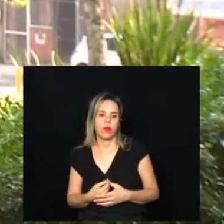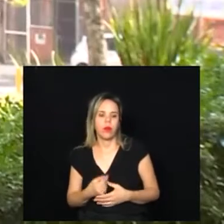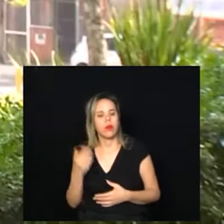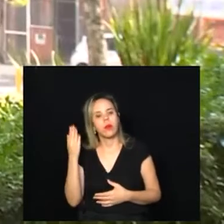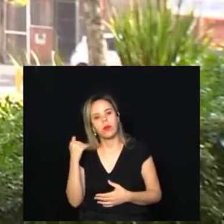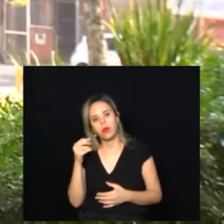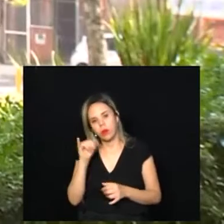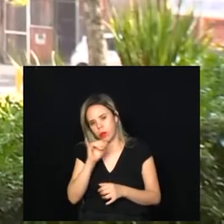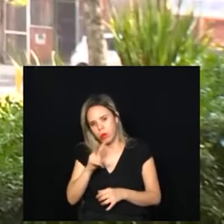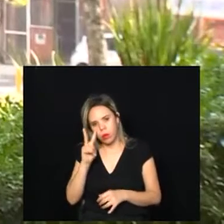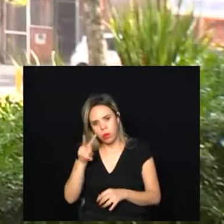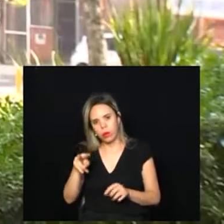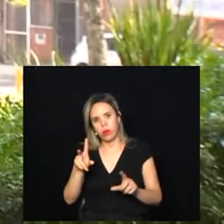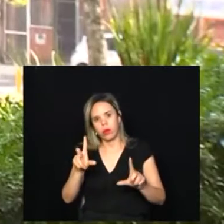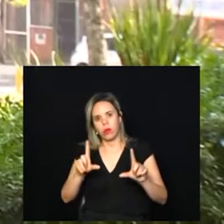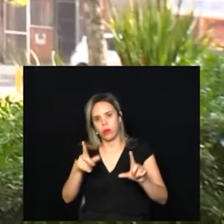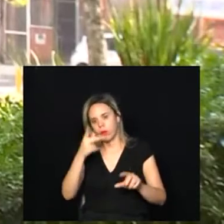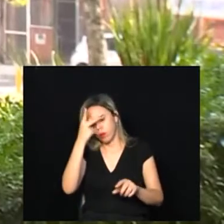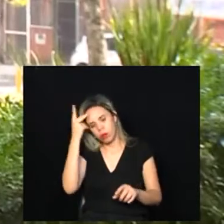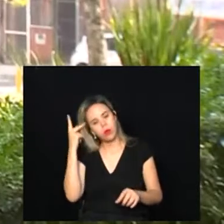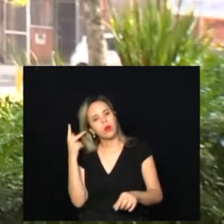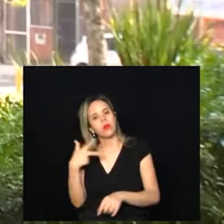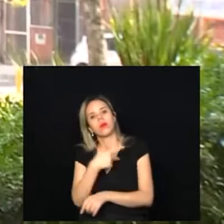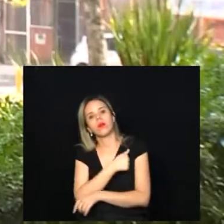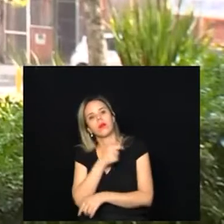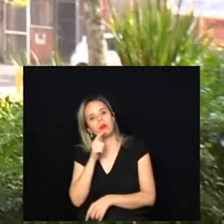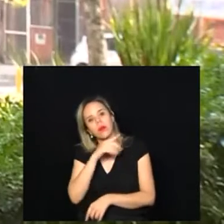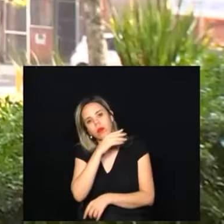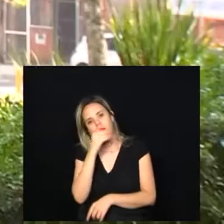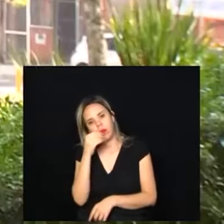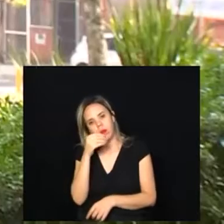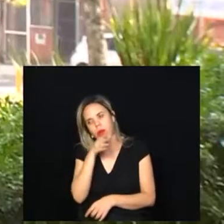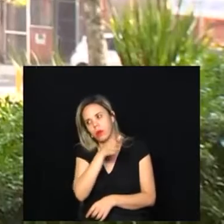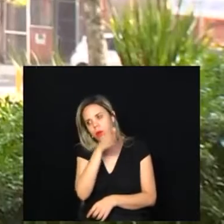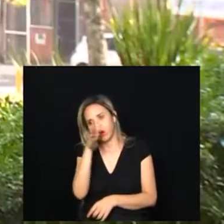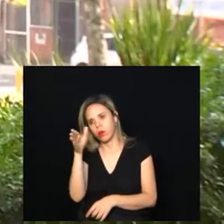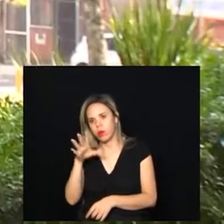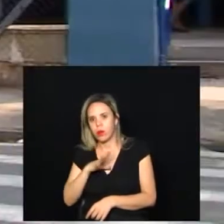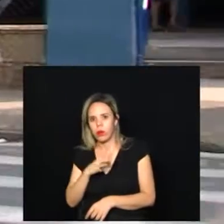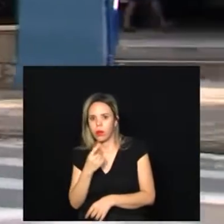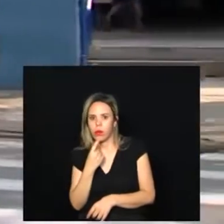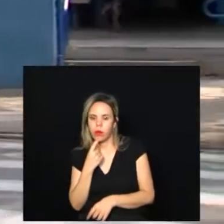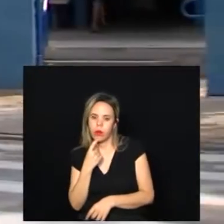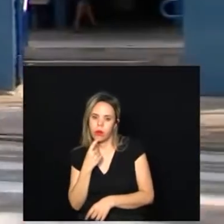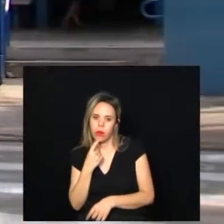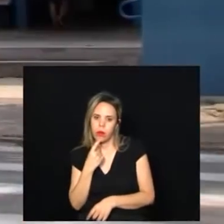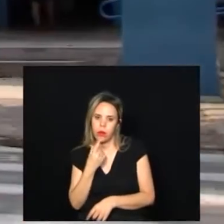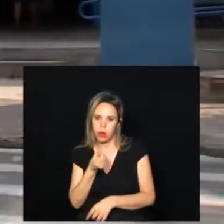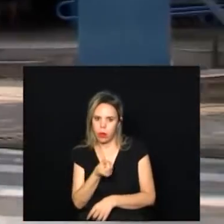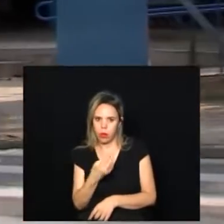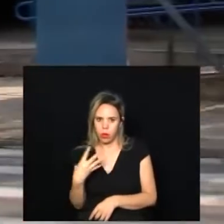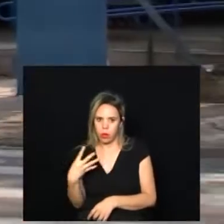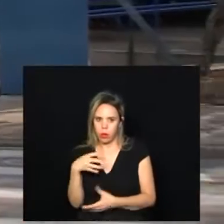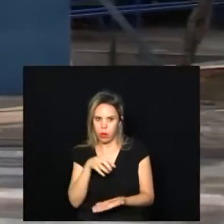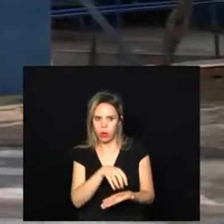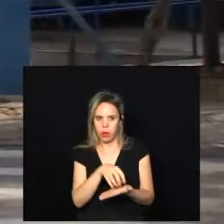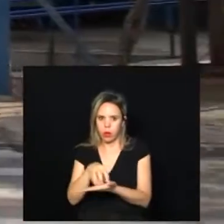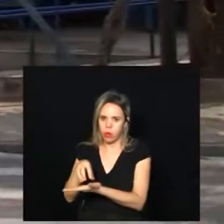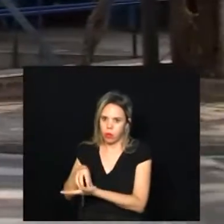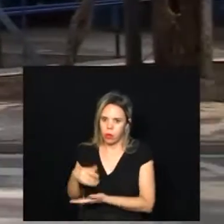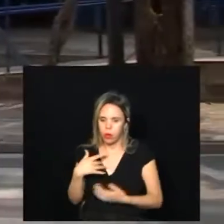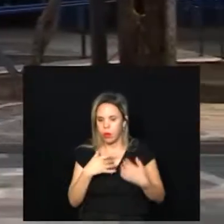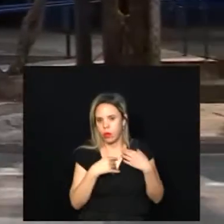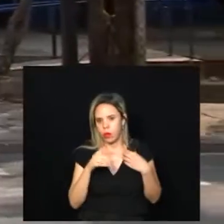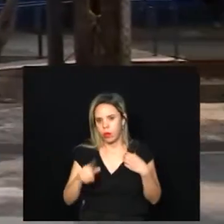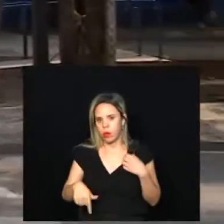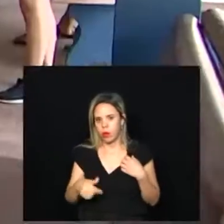vendo imagens, não é, das pessoas se vacinando aí nos postos de saúde aqui em Campinas. Aliás, são 64 centros de saúde, é isso,